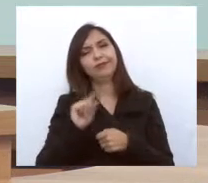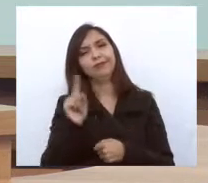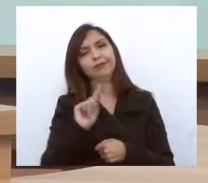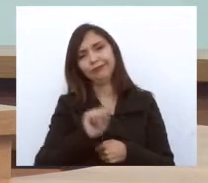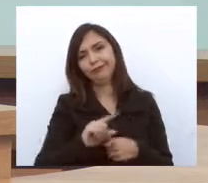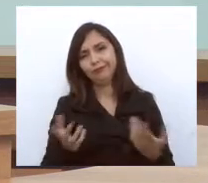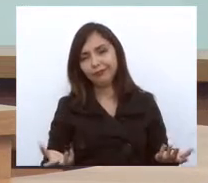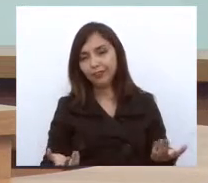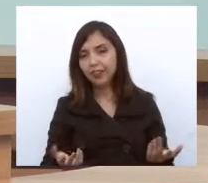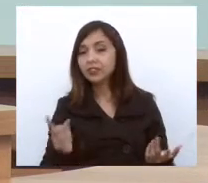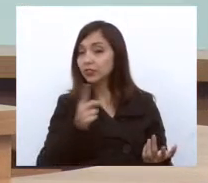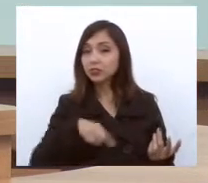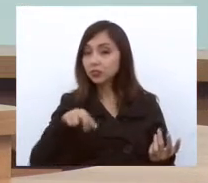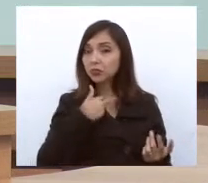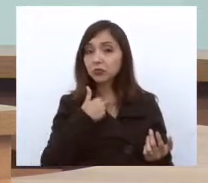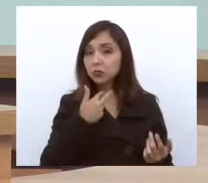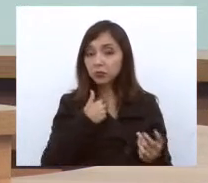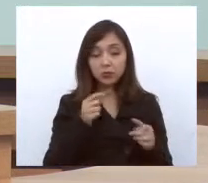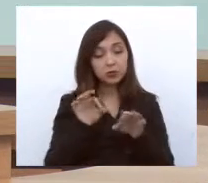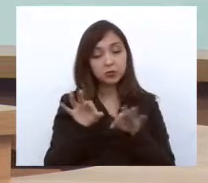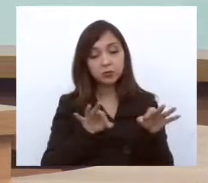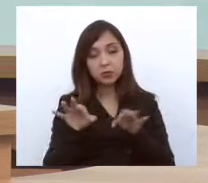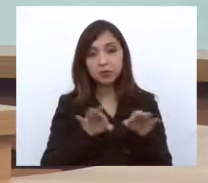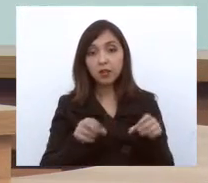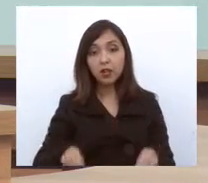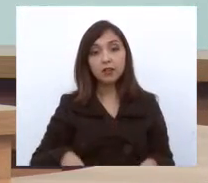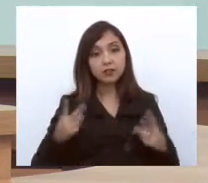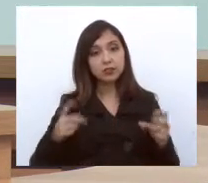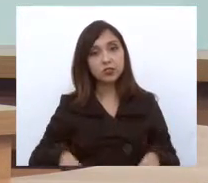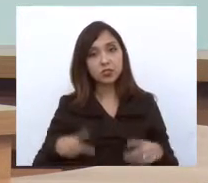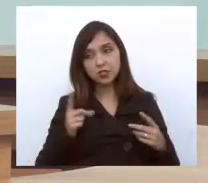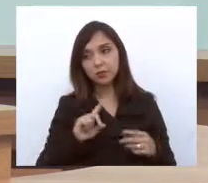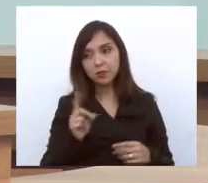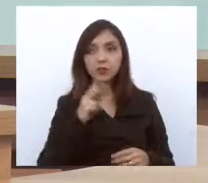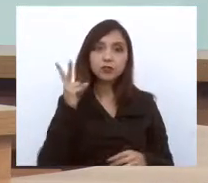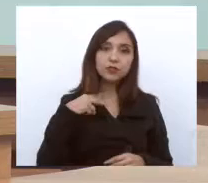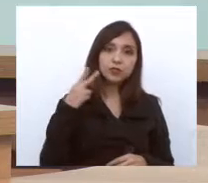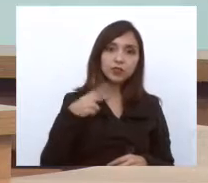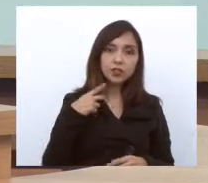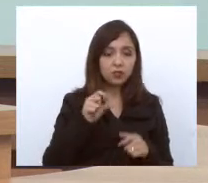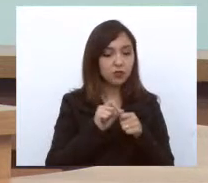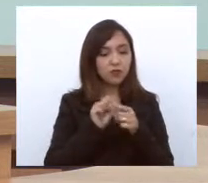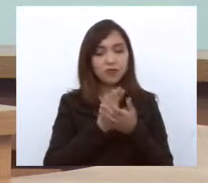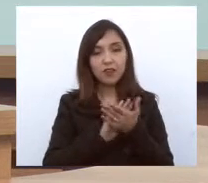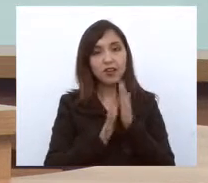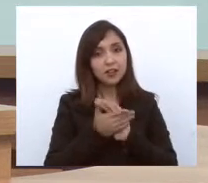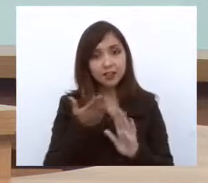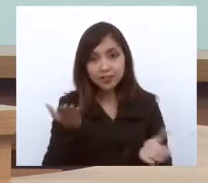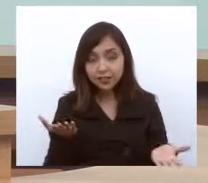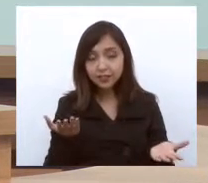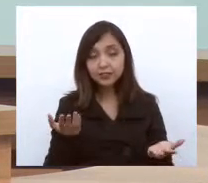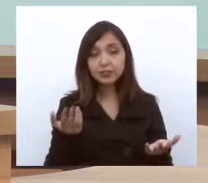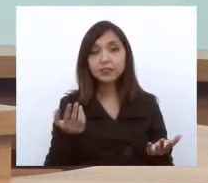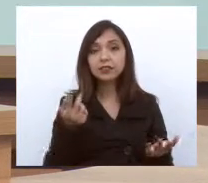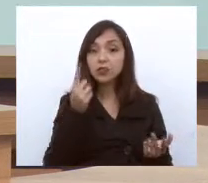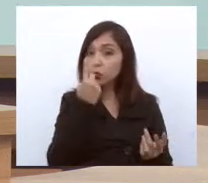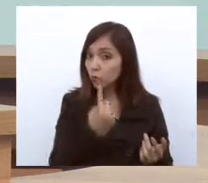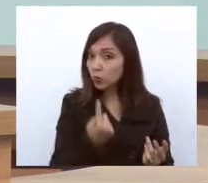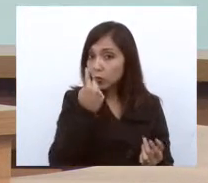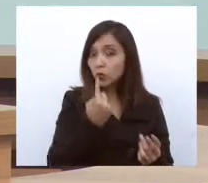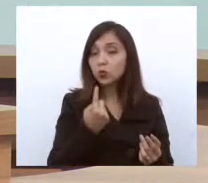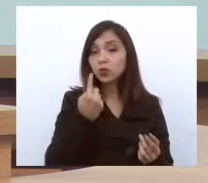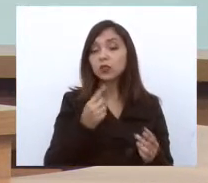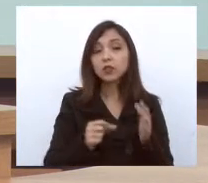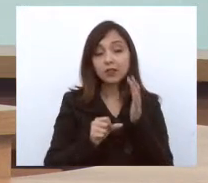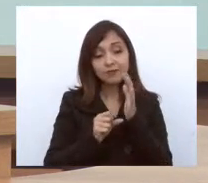Nós não podemos fazer projeto de lei que gere despesa. O vereador não pode fazer. E a única forma e a única